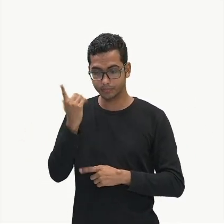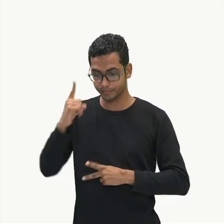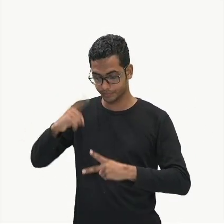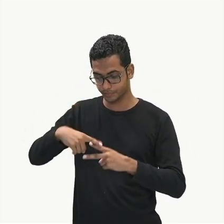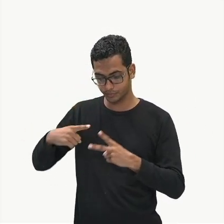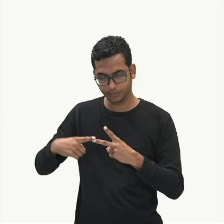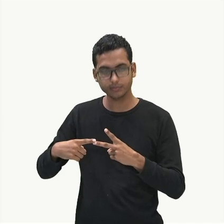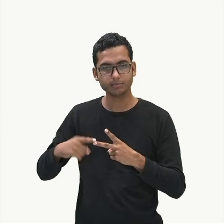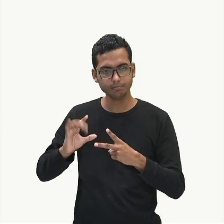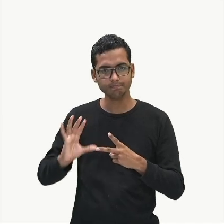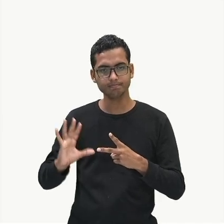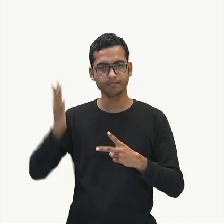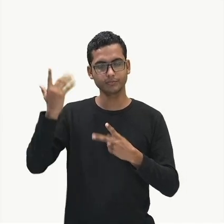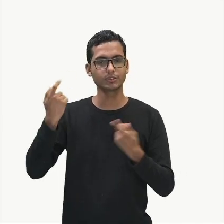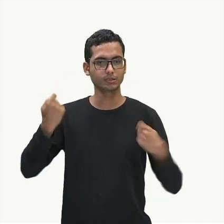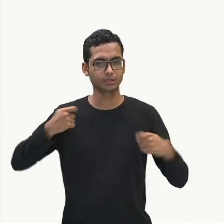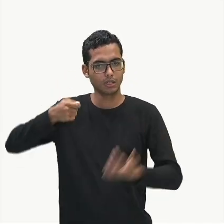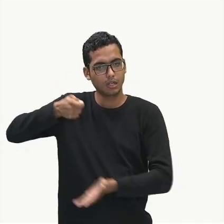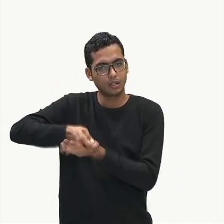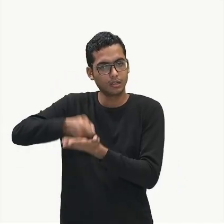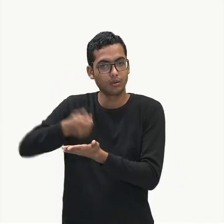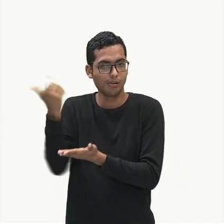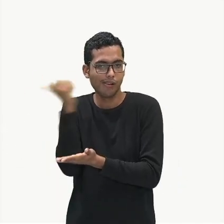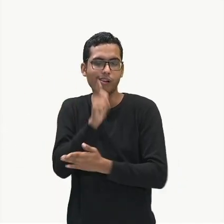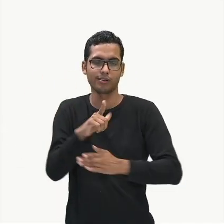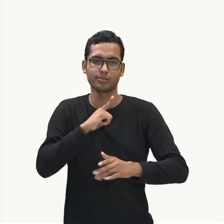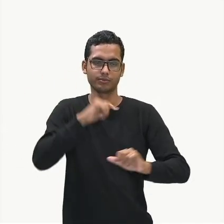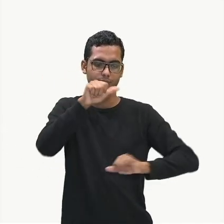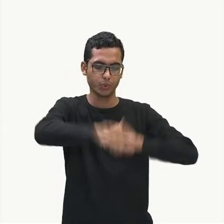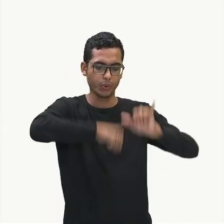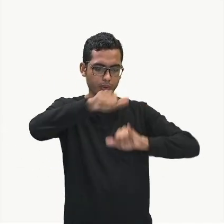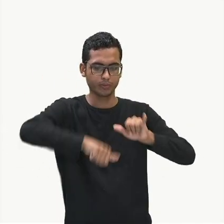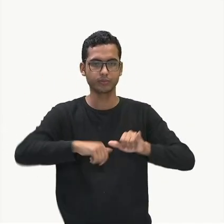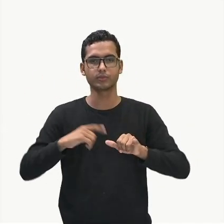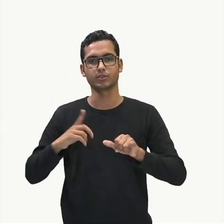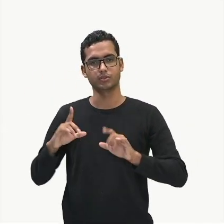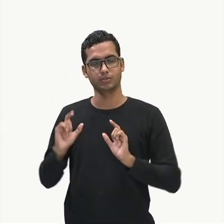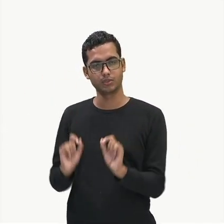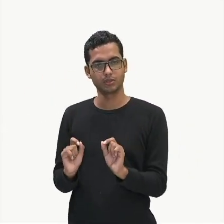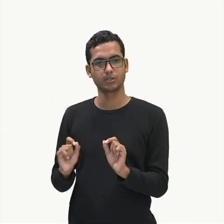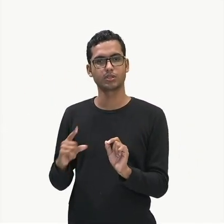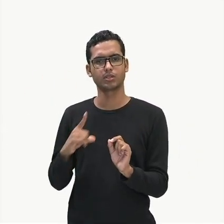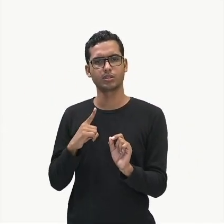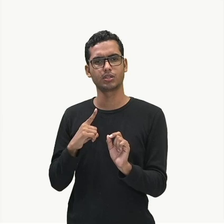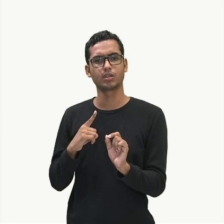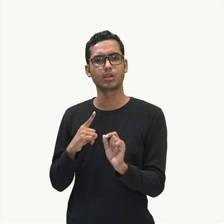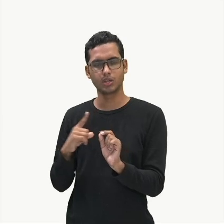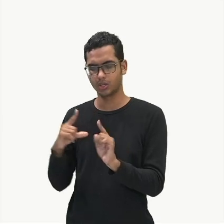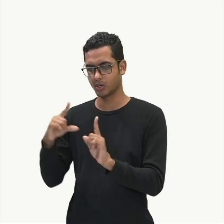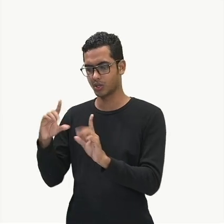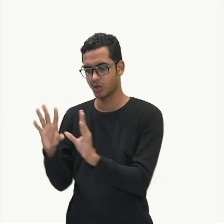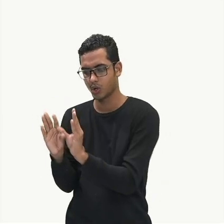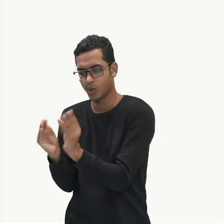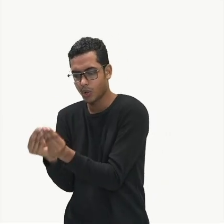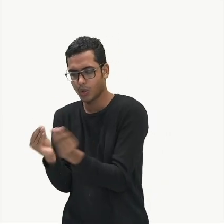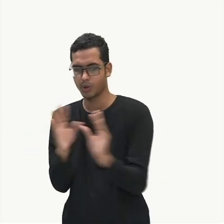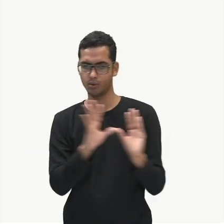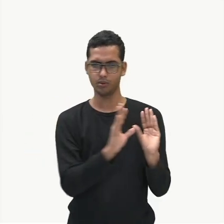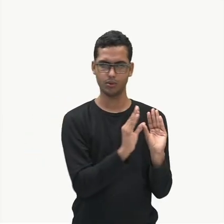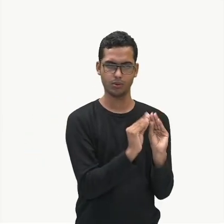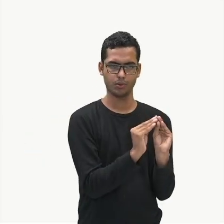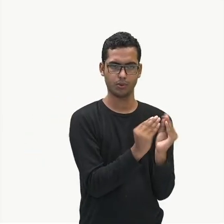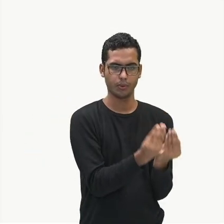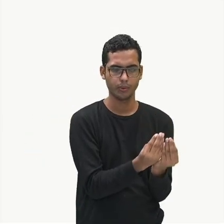ocorra uma reação química. Orientação favorável ou